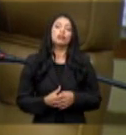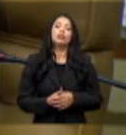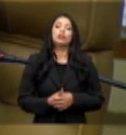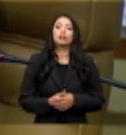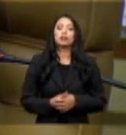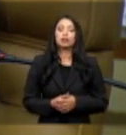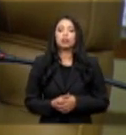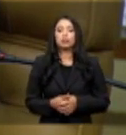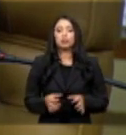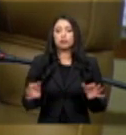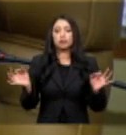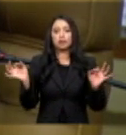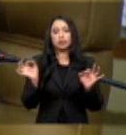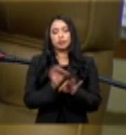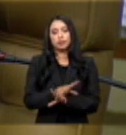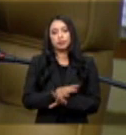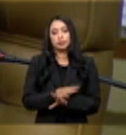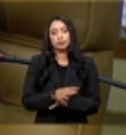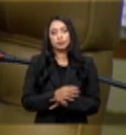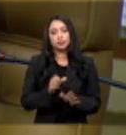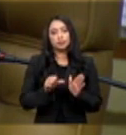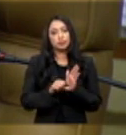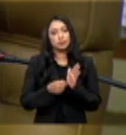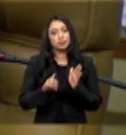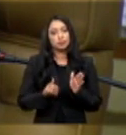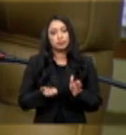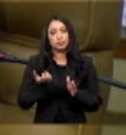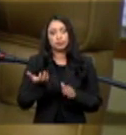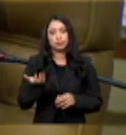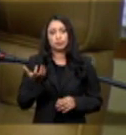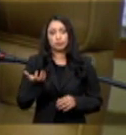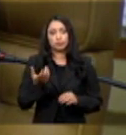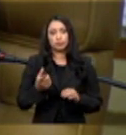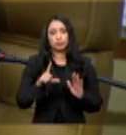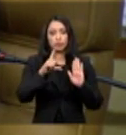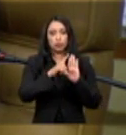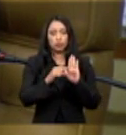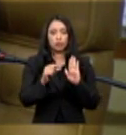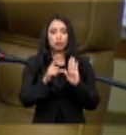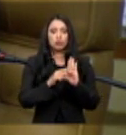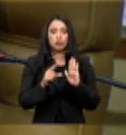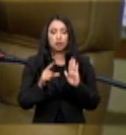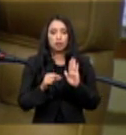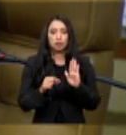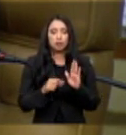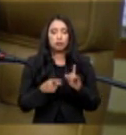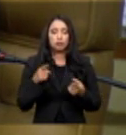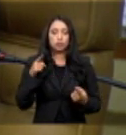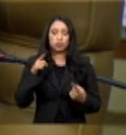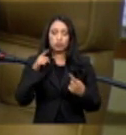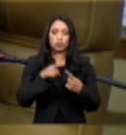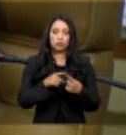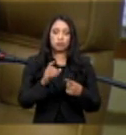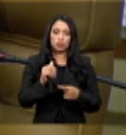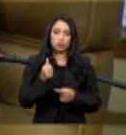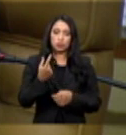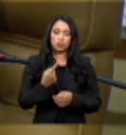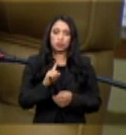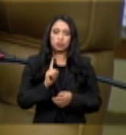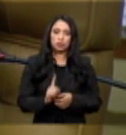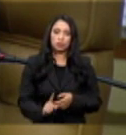pretendo apresentar. Em primeiro lugar, queria chamar a atenção, senhor presidente, para a circunstância de que o objeto desta ação